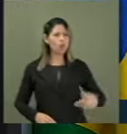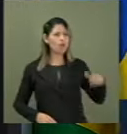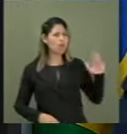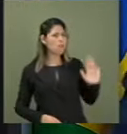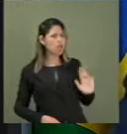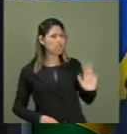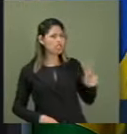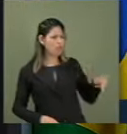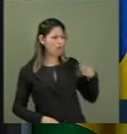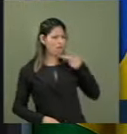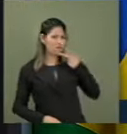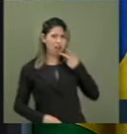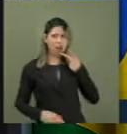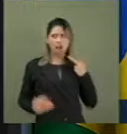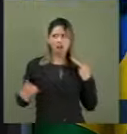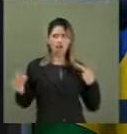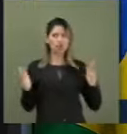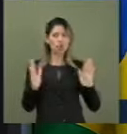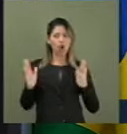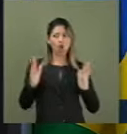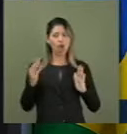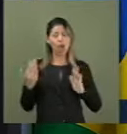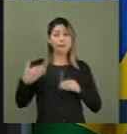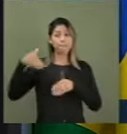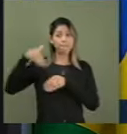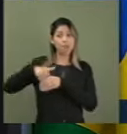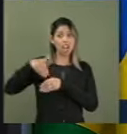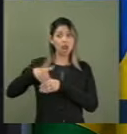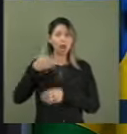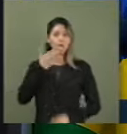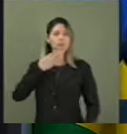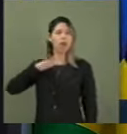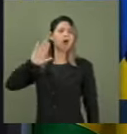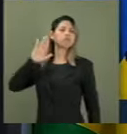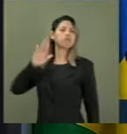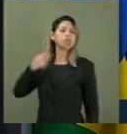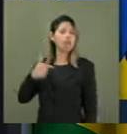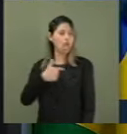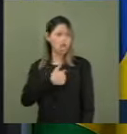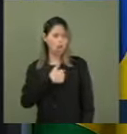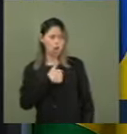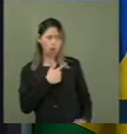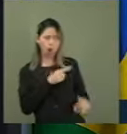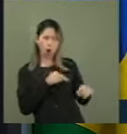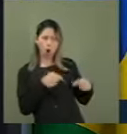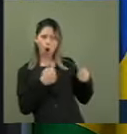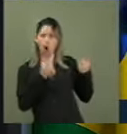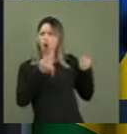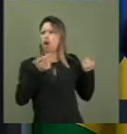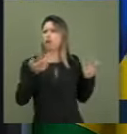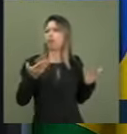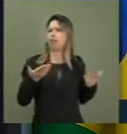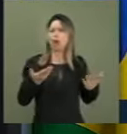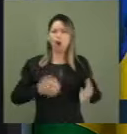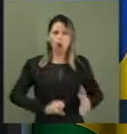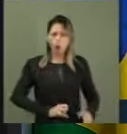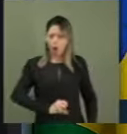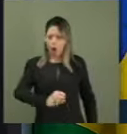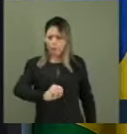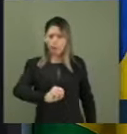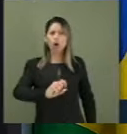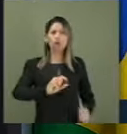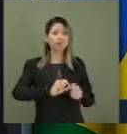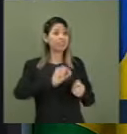na campanha, agora há poucos meses atrás, que era contra o aborto. Fez até carta aos cristãos